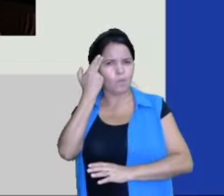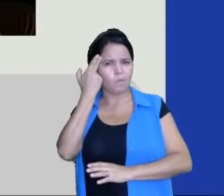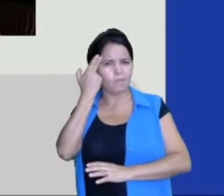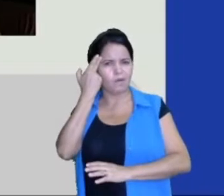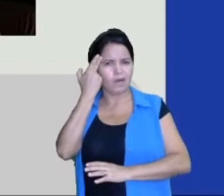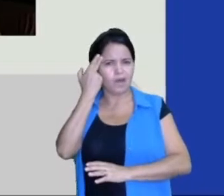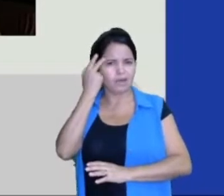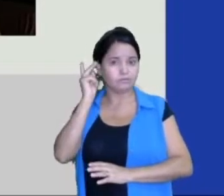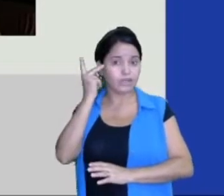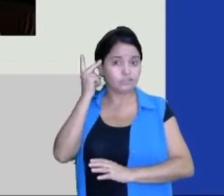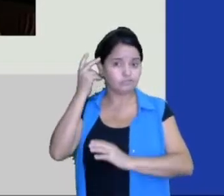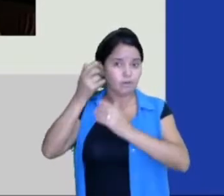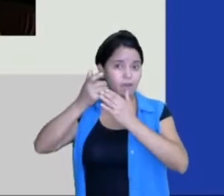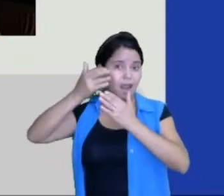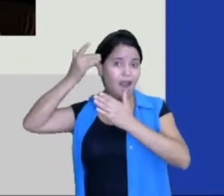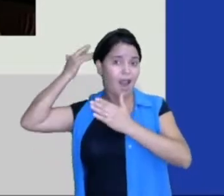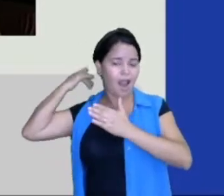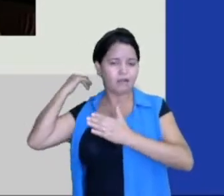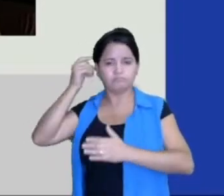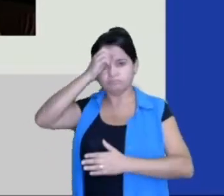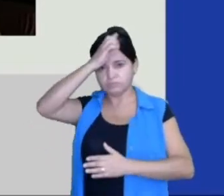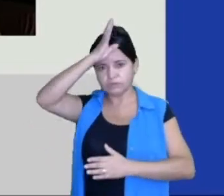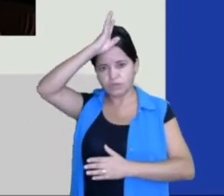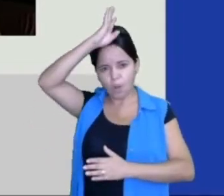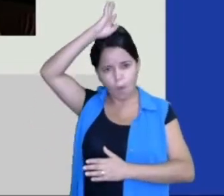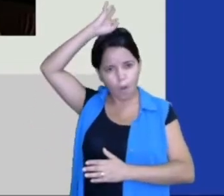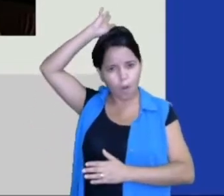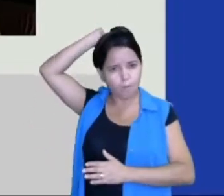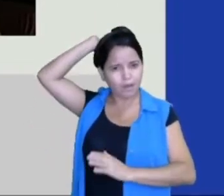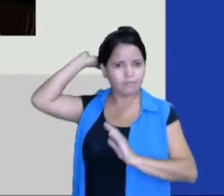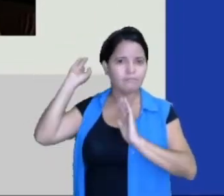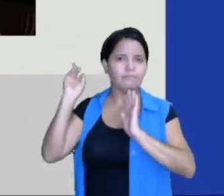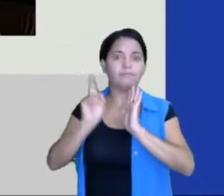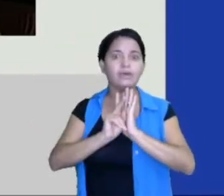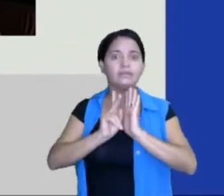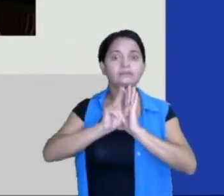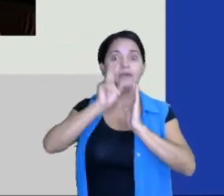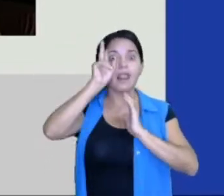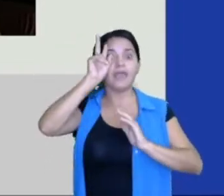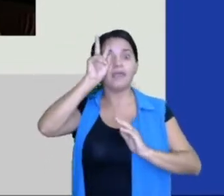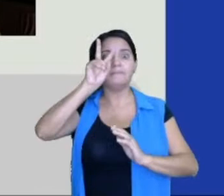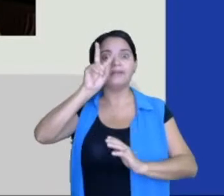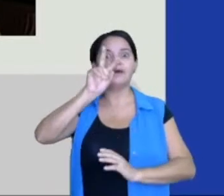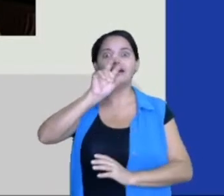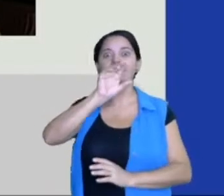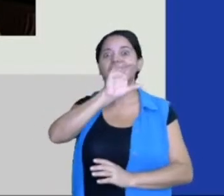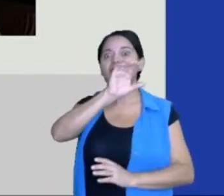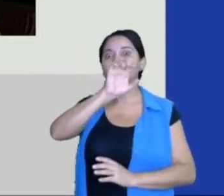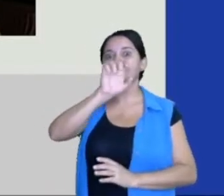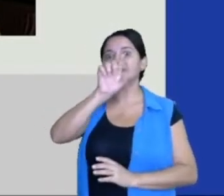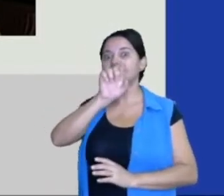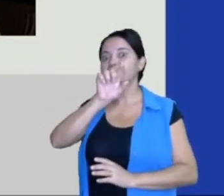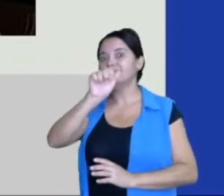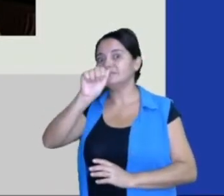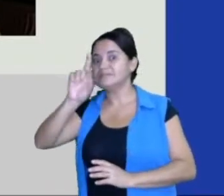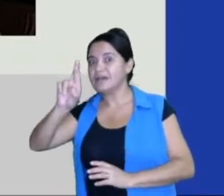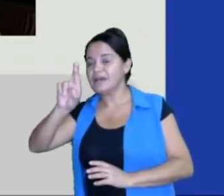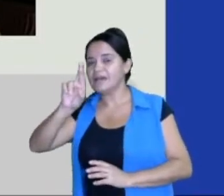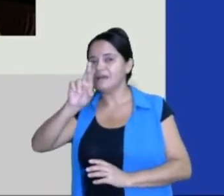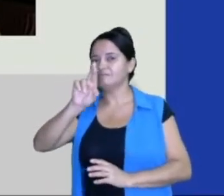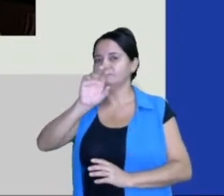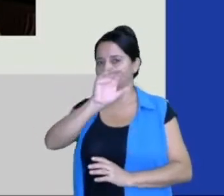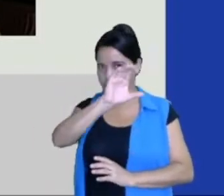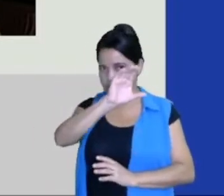César, né? Então, sempre remete à figura do imperador. Esse nome czar também, lá